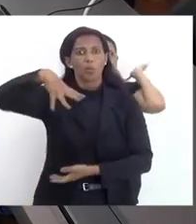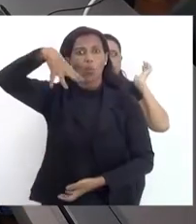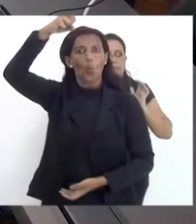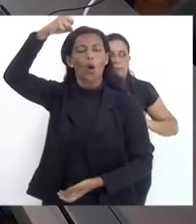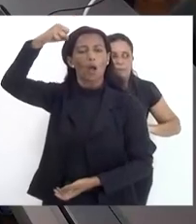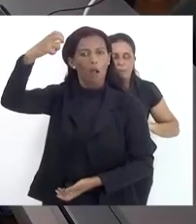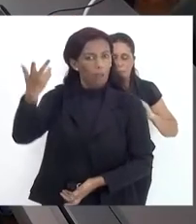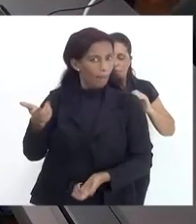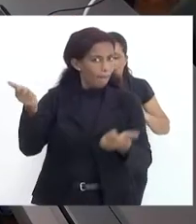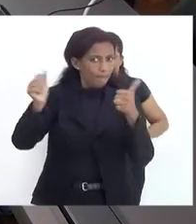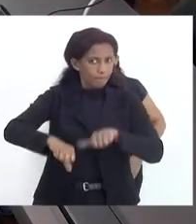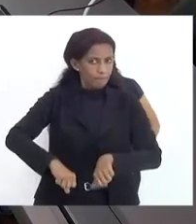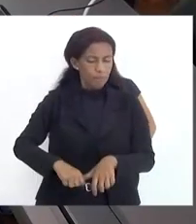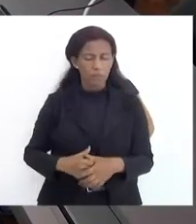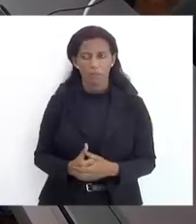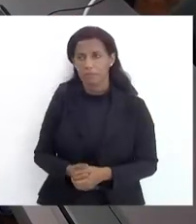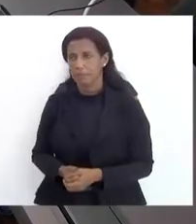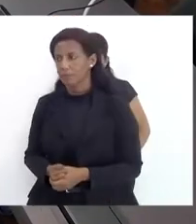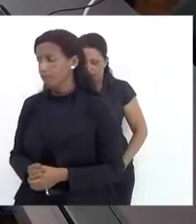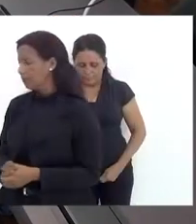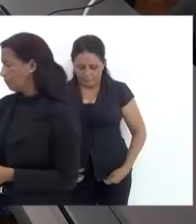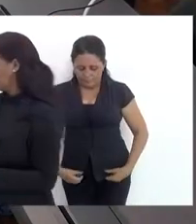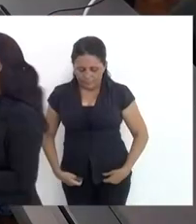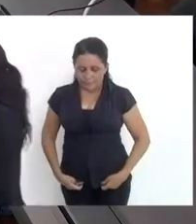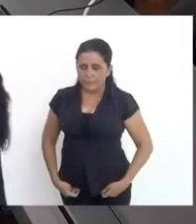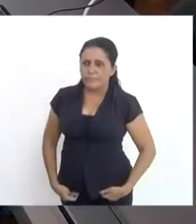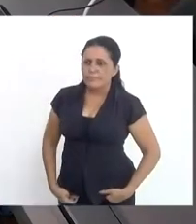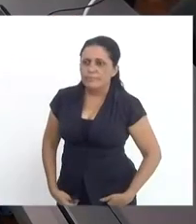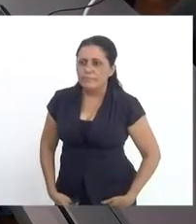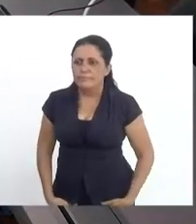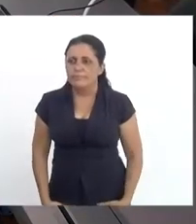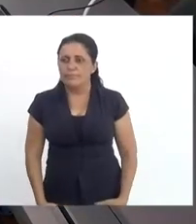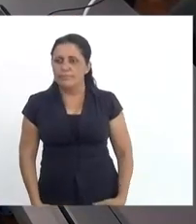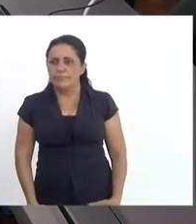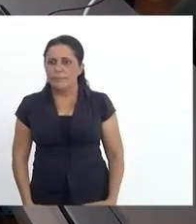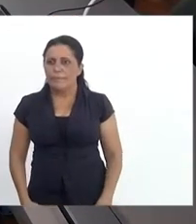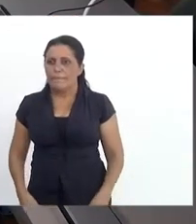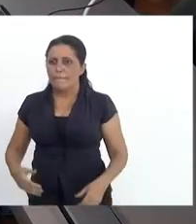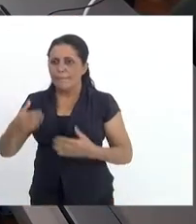Então, deputado Amorim, pedir vista, então. Pede vista. Obrigado, deputado Luiz Paulo. Perfeito.